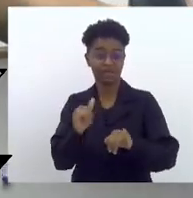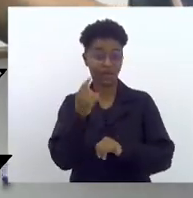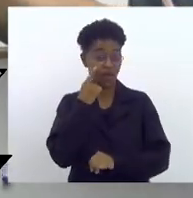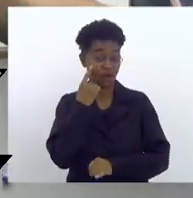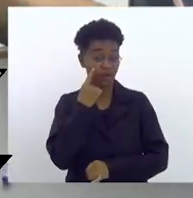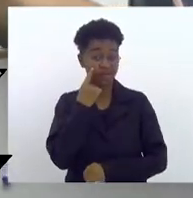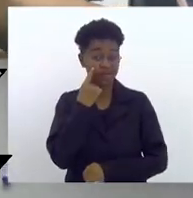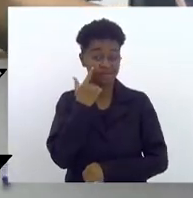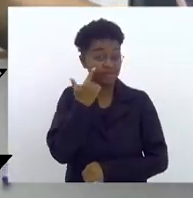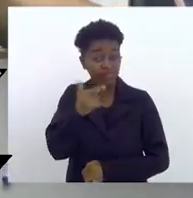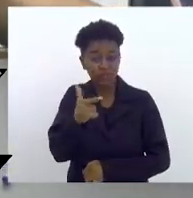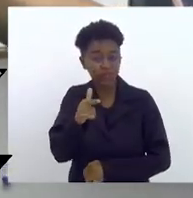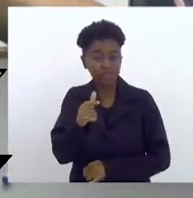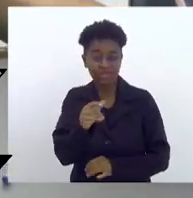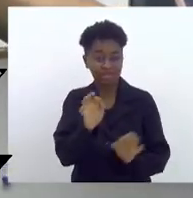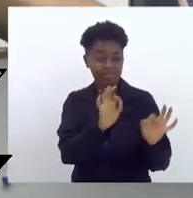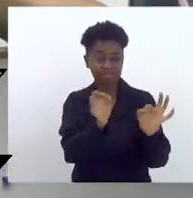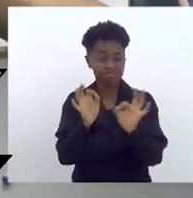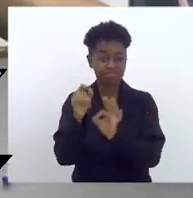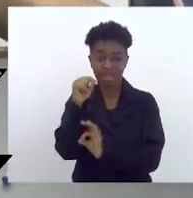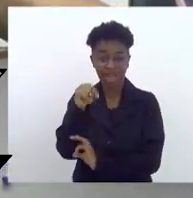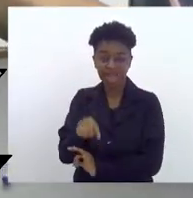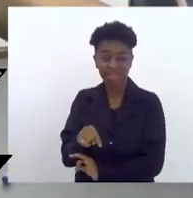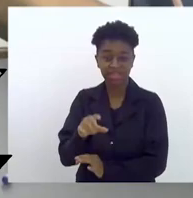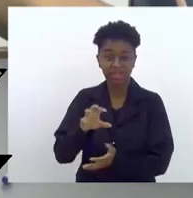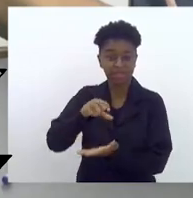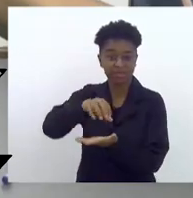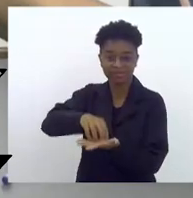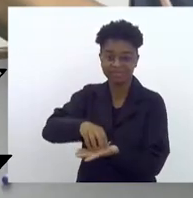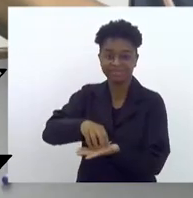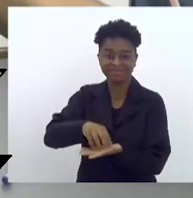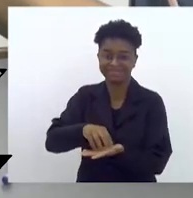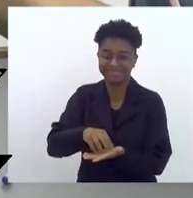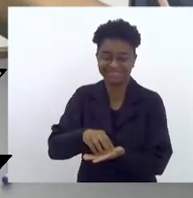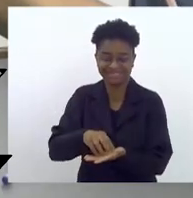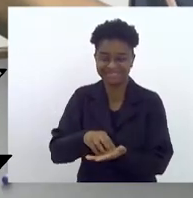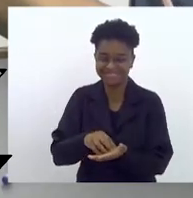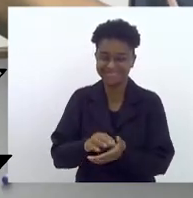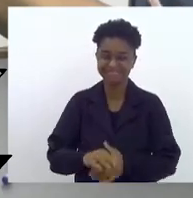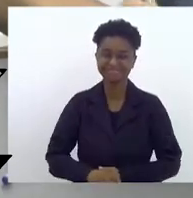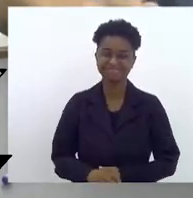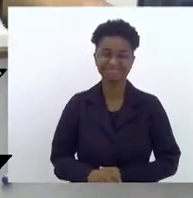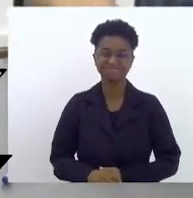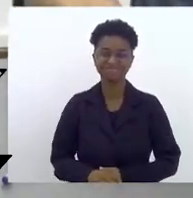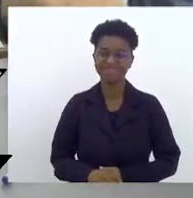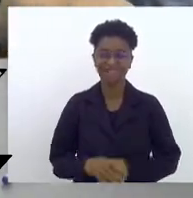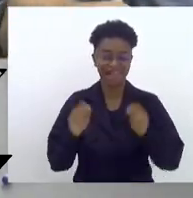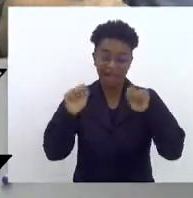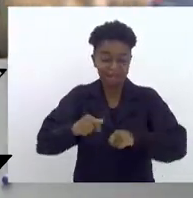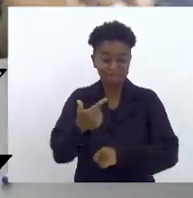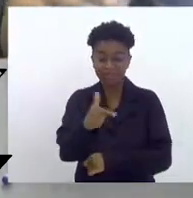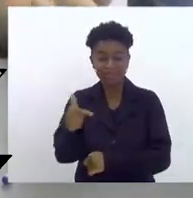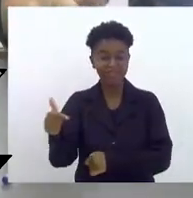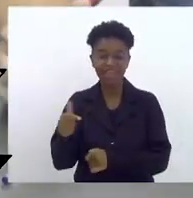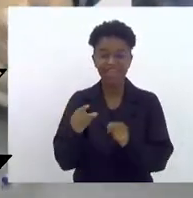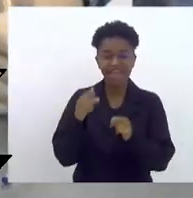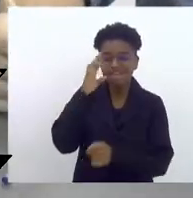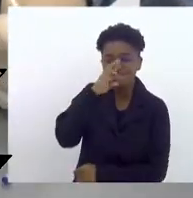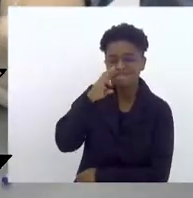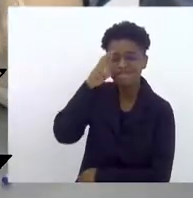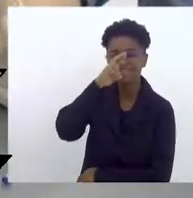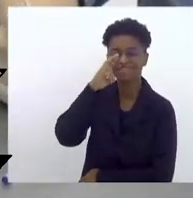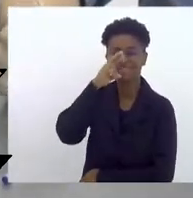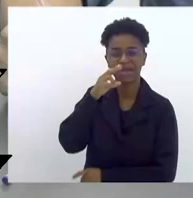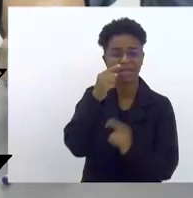nós não temos nenhum órgão aqui e especializado essa competência em fiscalizar